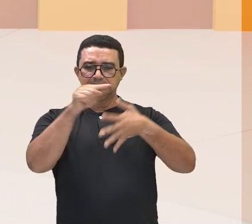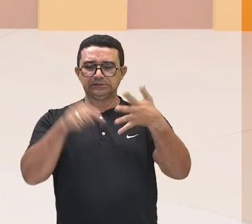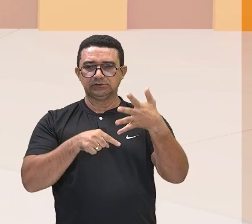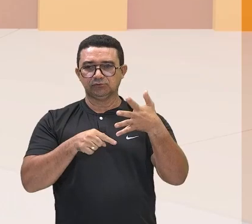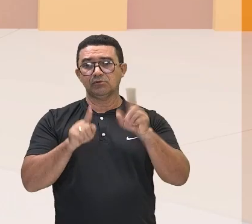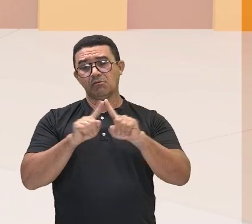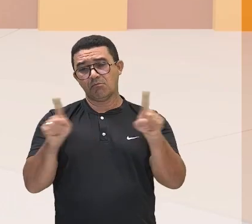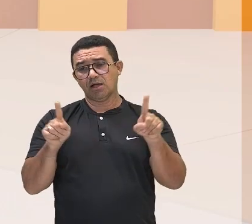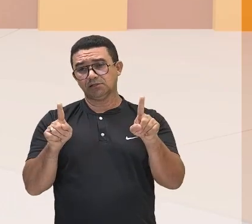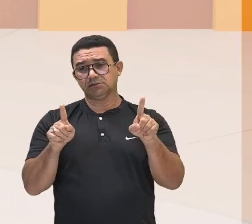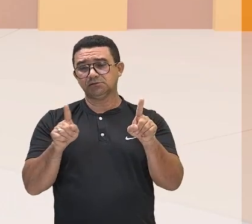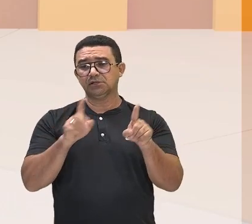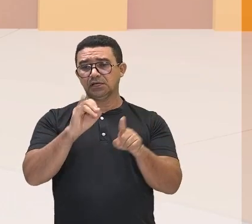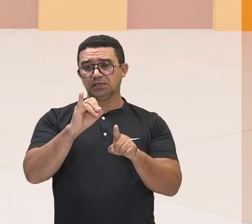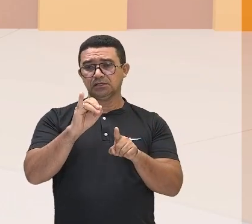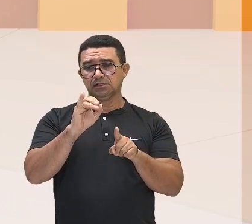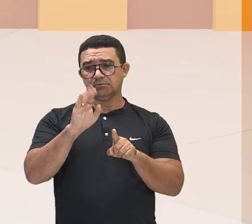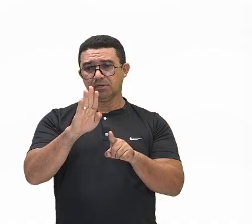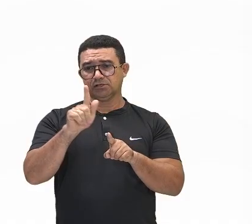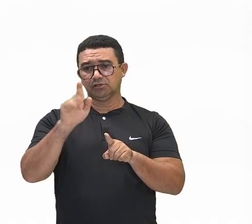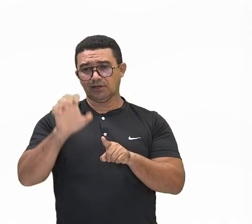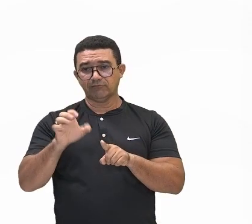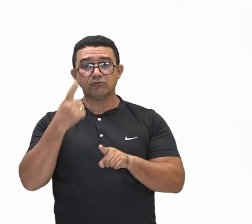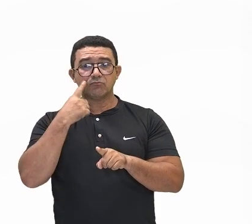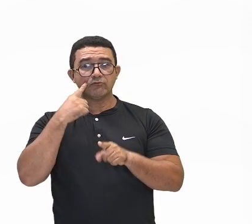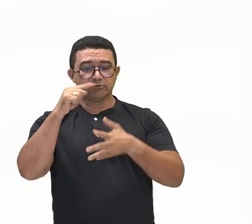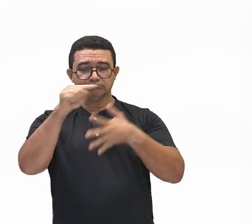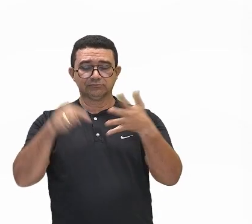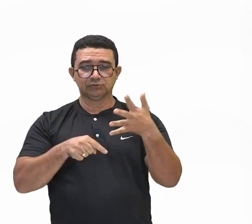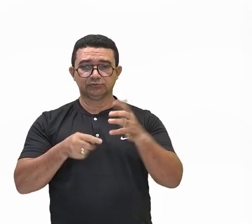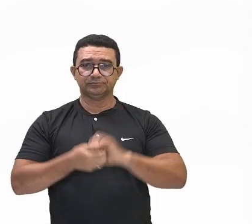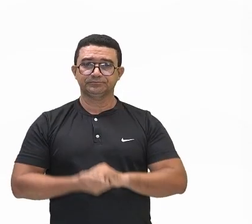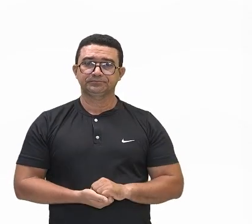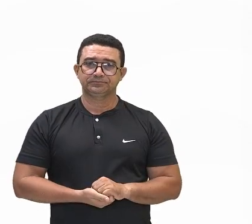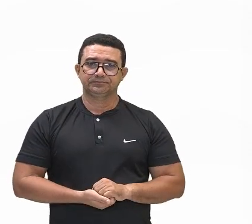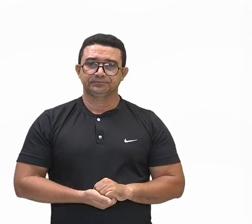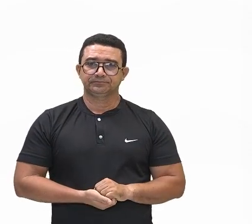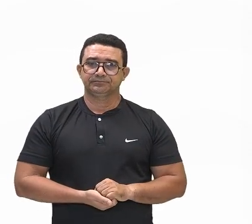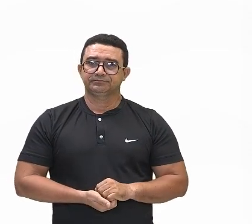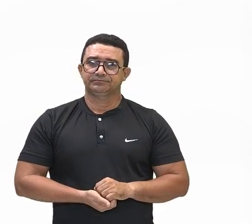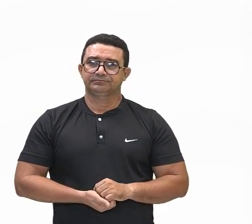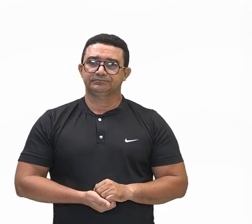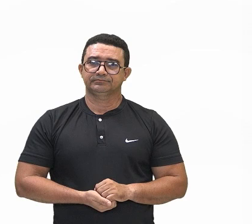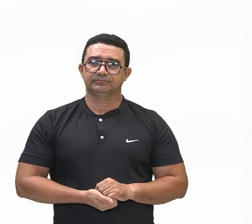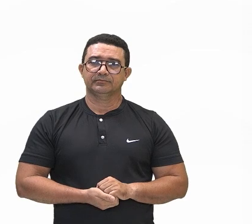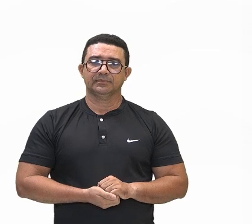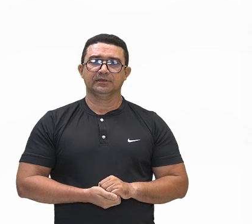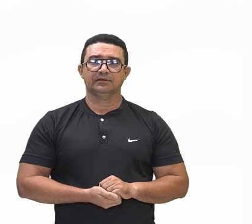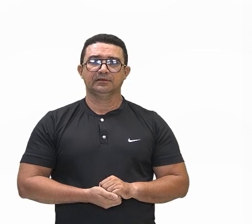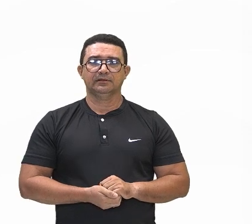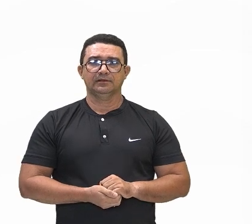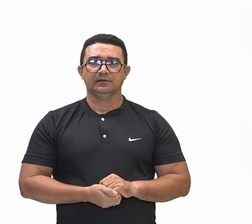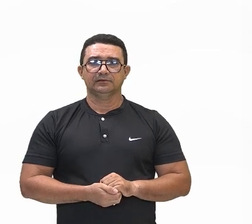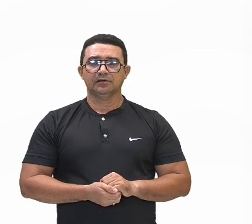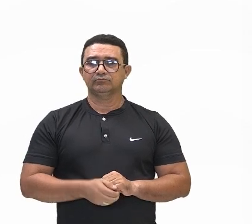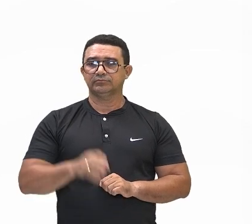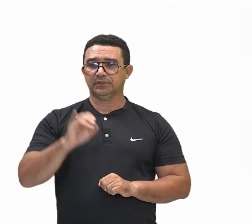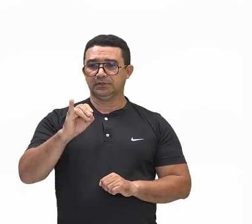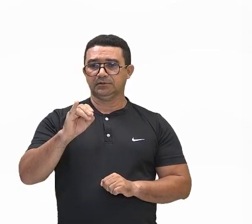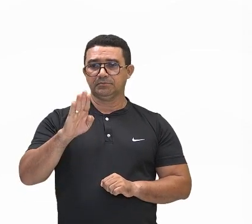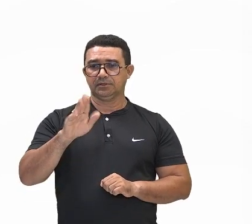contabilizar nós temos as 5 que nós vamos verificar agora. Então a gente vai ter, para o IBGE vai